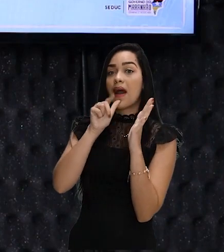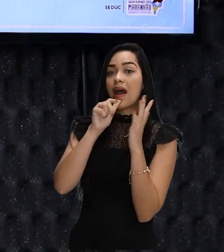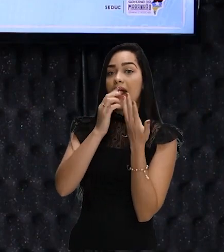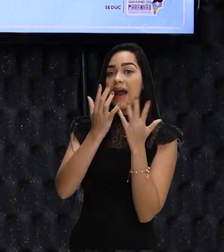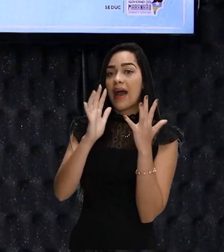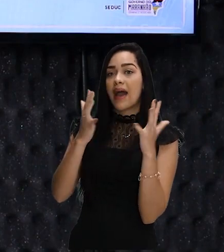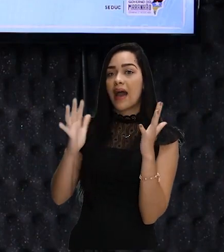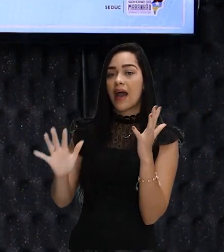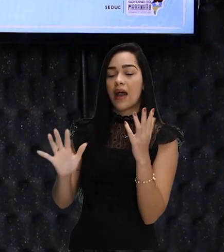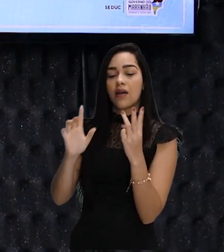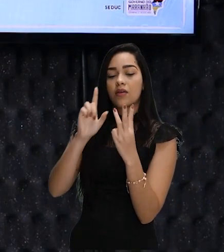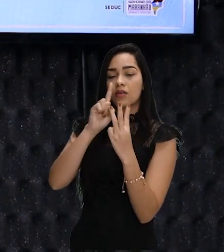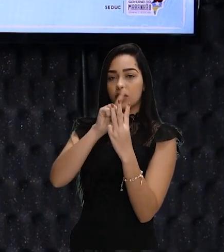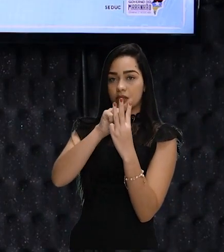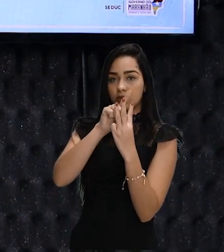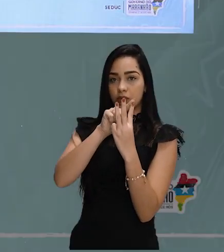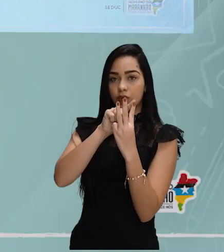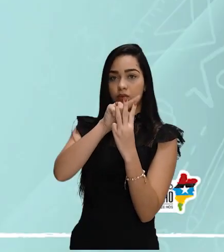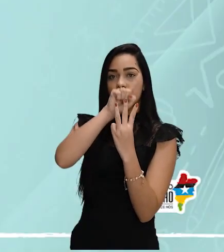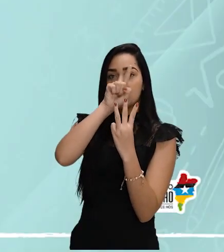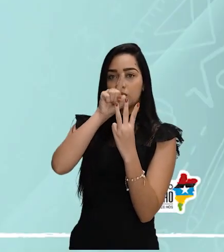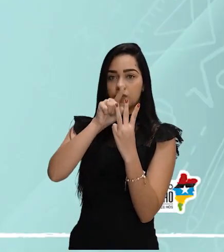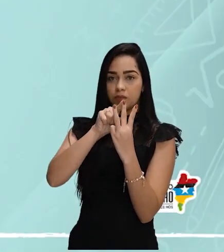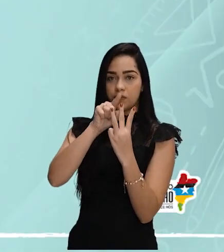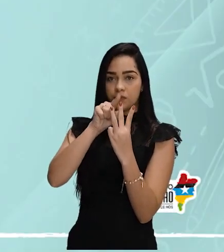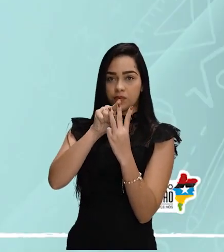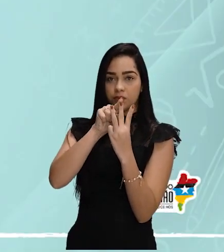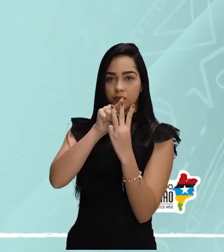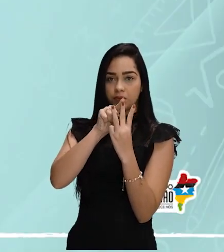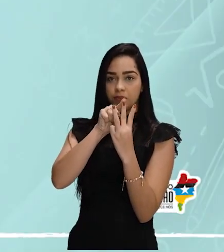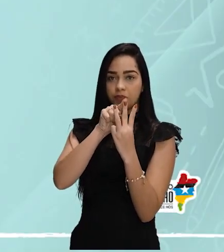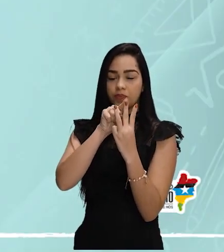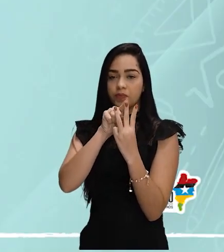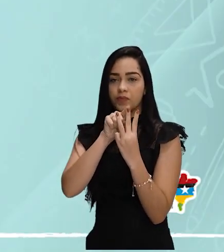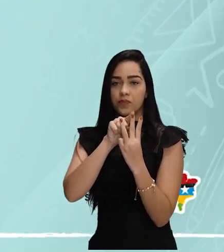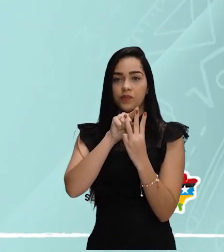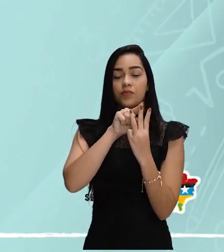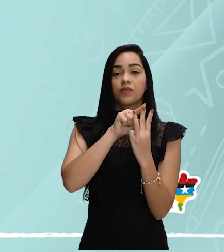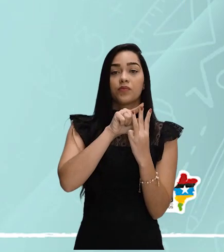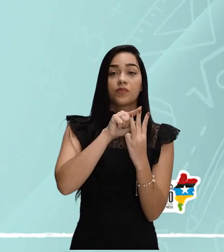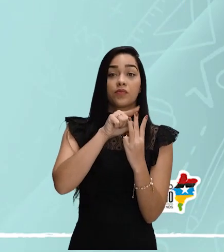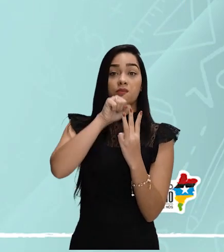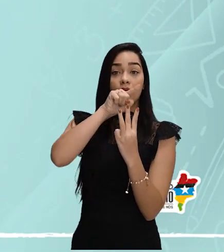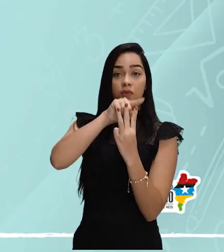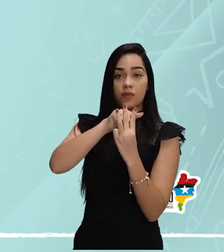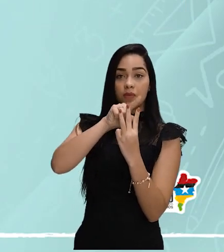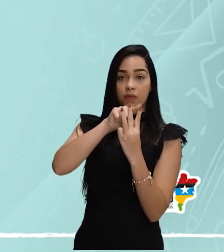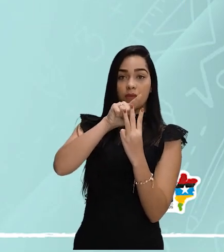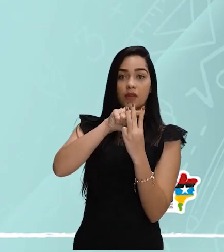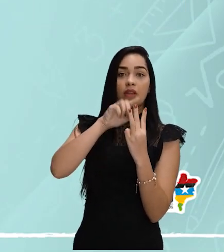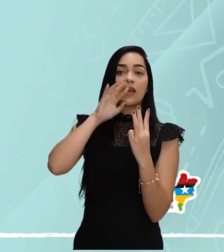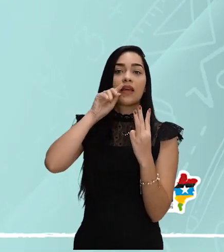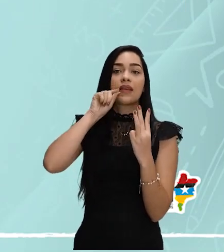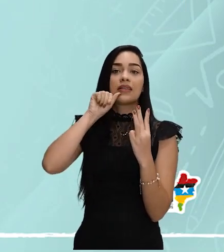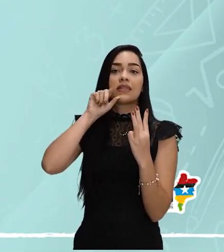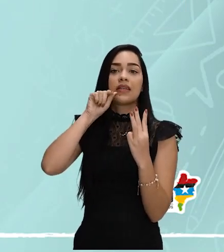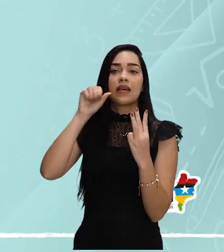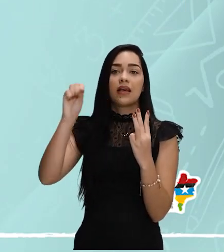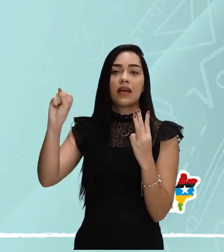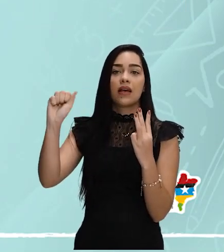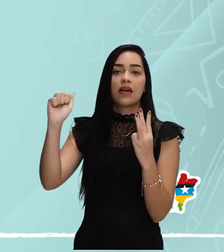talassociclo e o liminociclo. Sendo que o talassociclo ele é formado pelos ambientes de